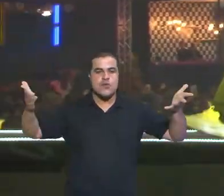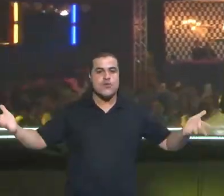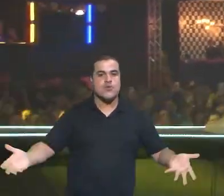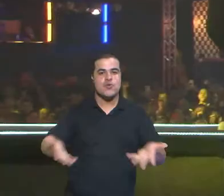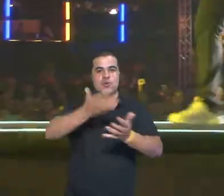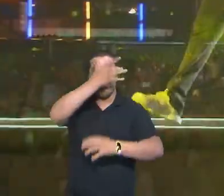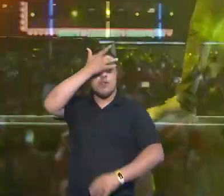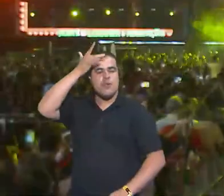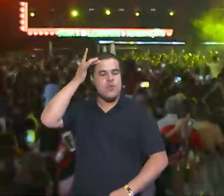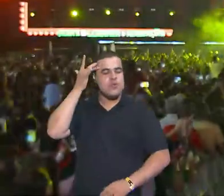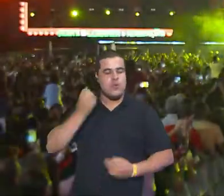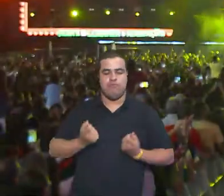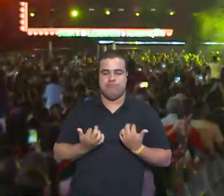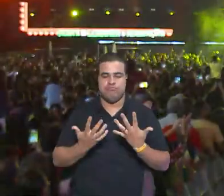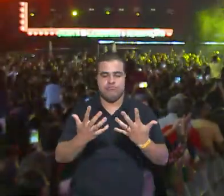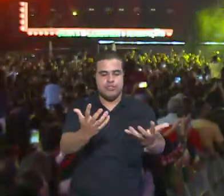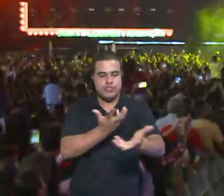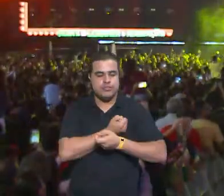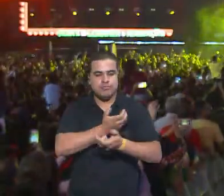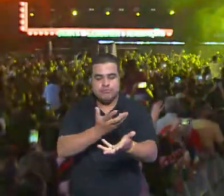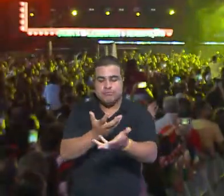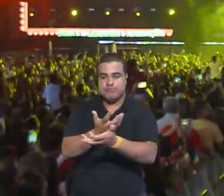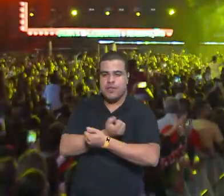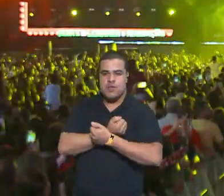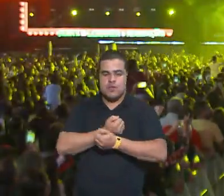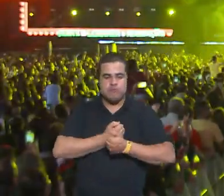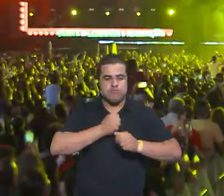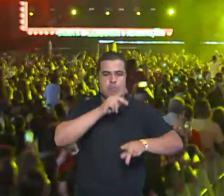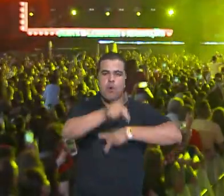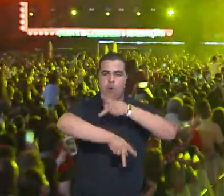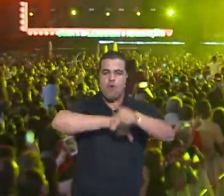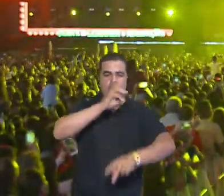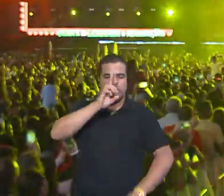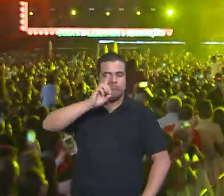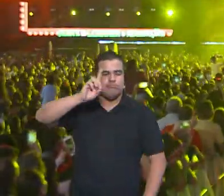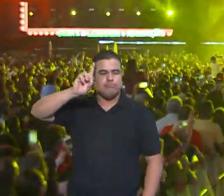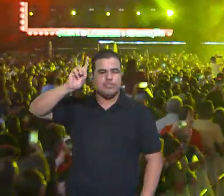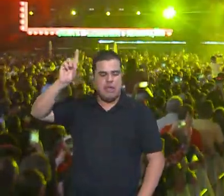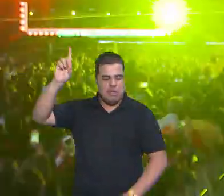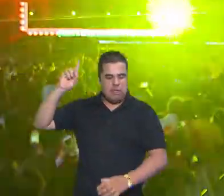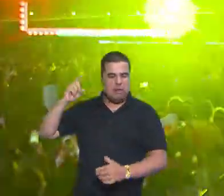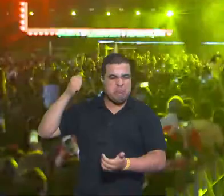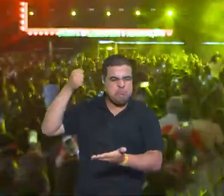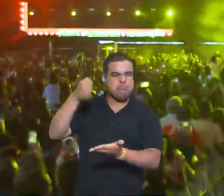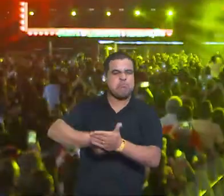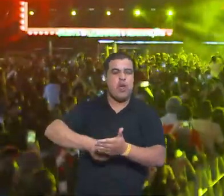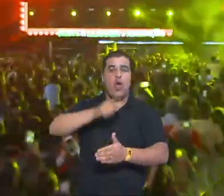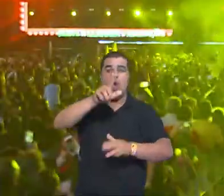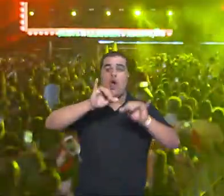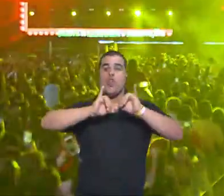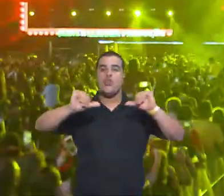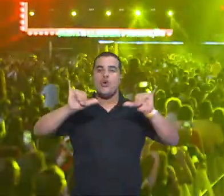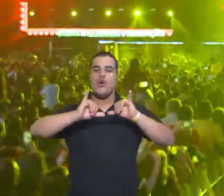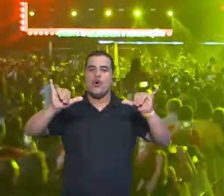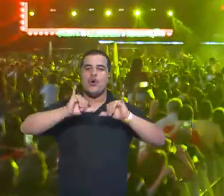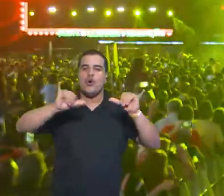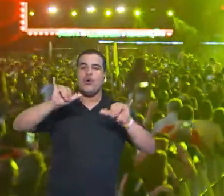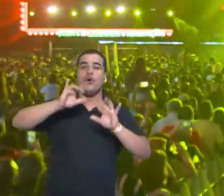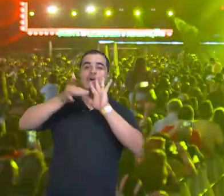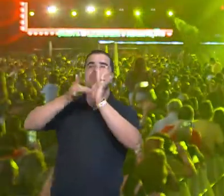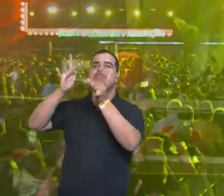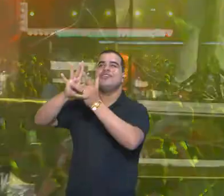é a Igreja Santa aqui perseguida eu tenho uma notícia